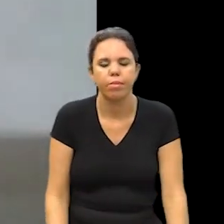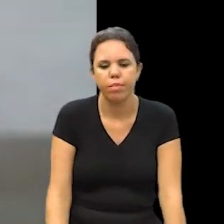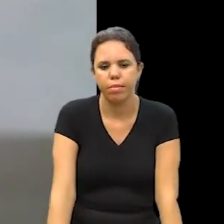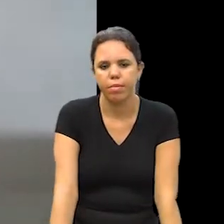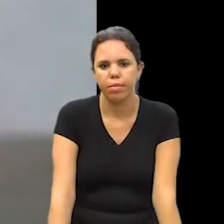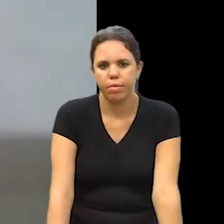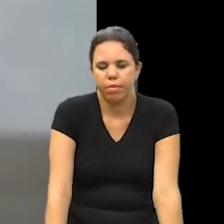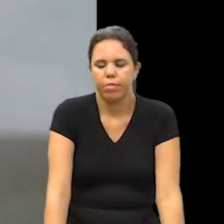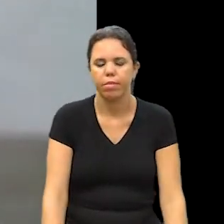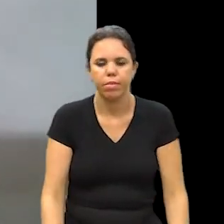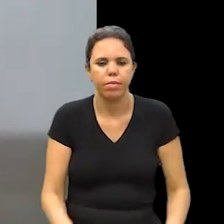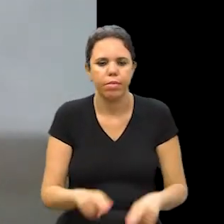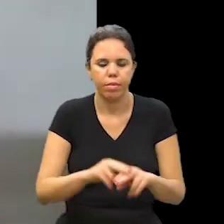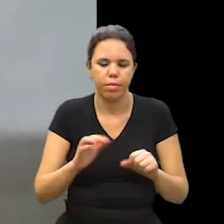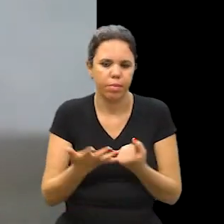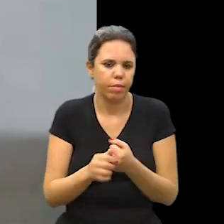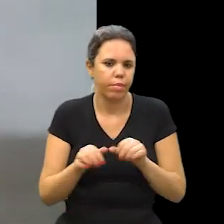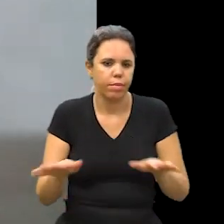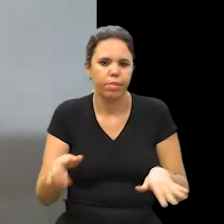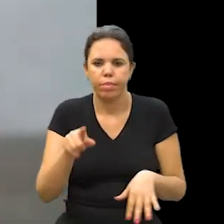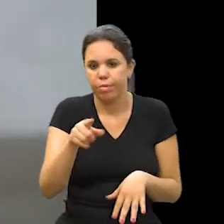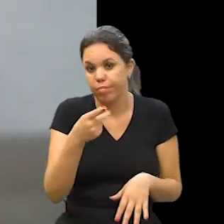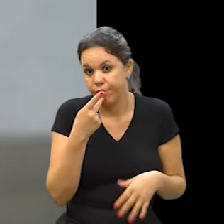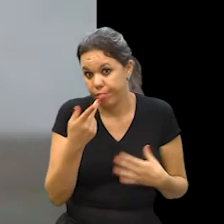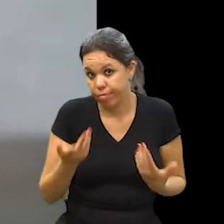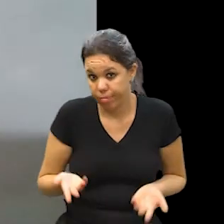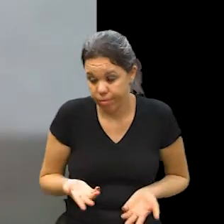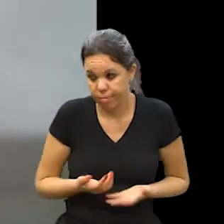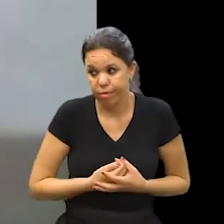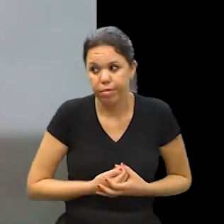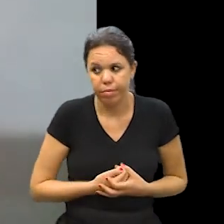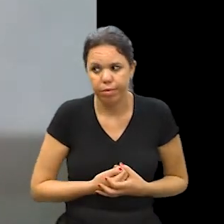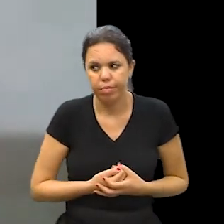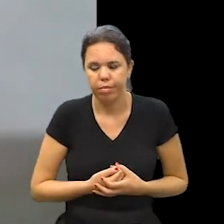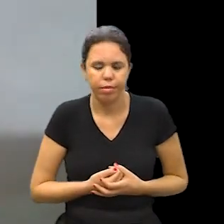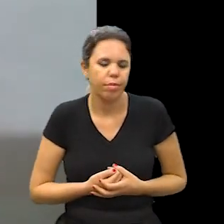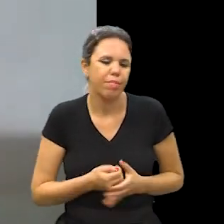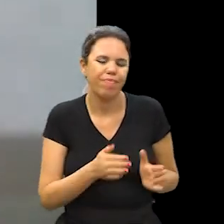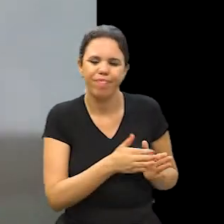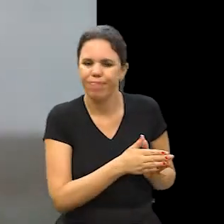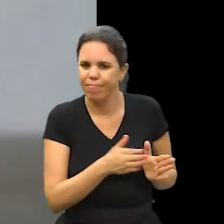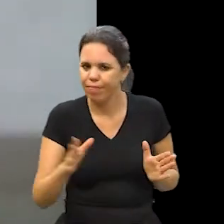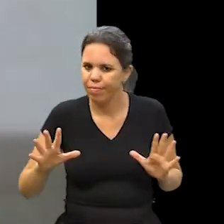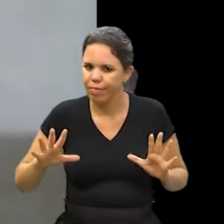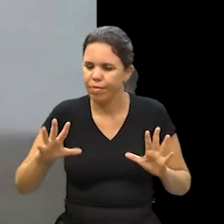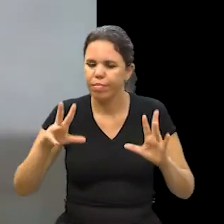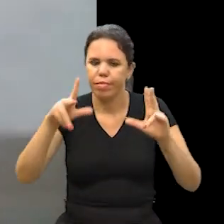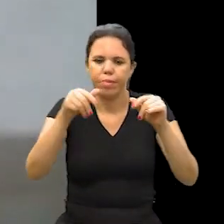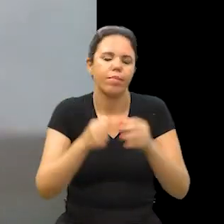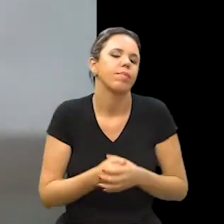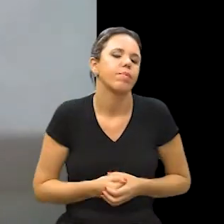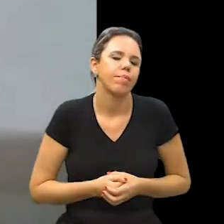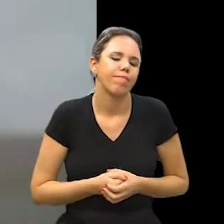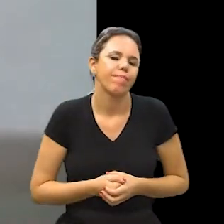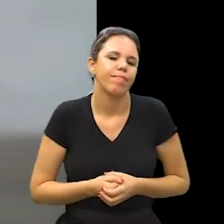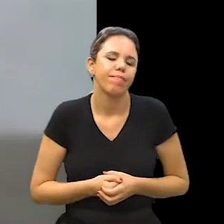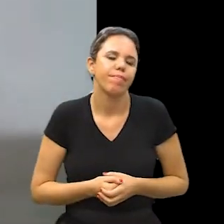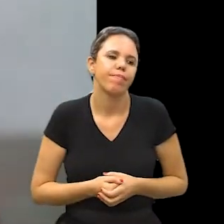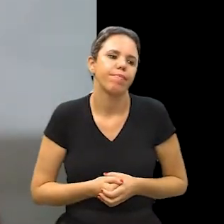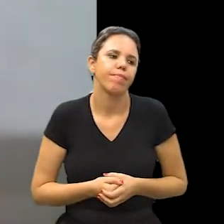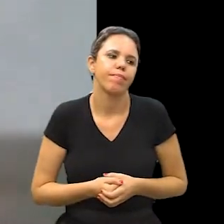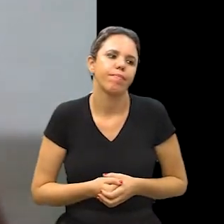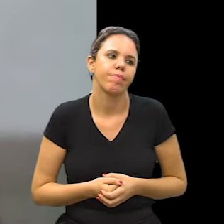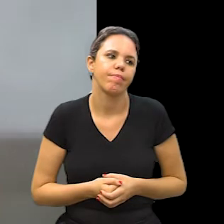com a questão da pandemia, como você mesmo disse, né, foi um período que todos ficaram